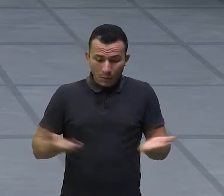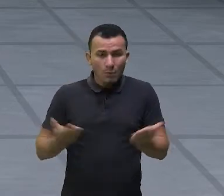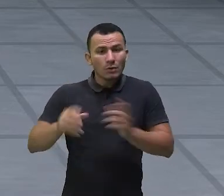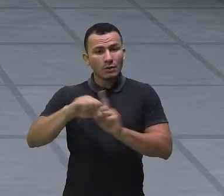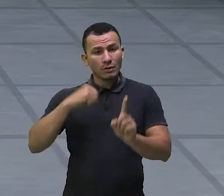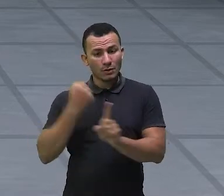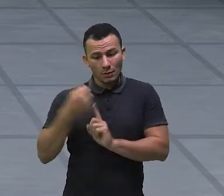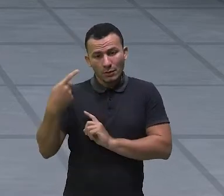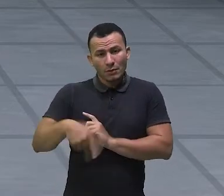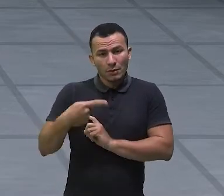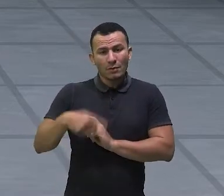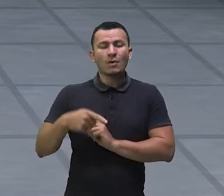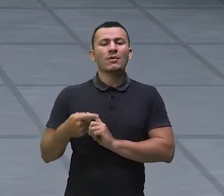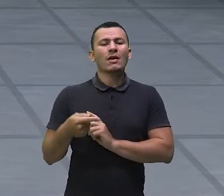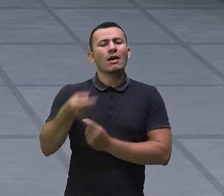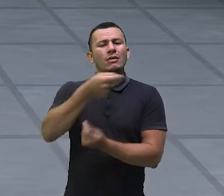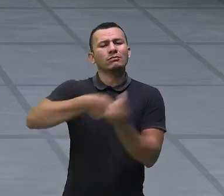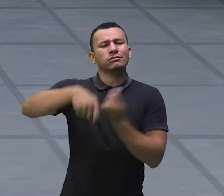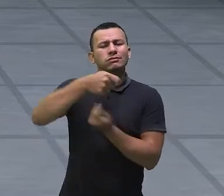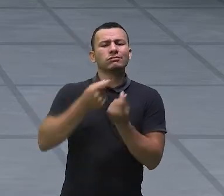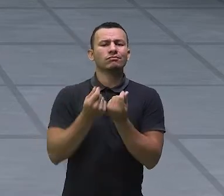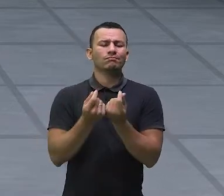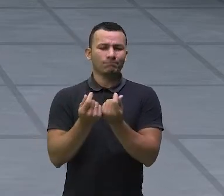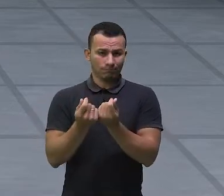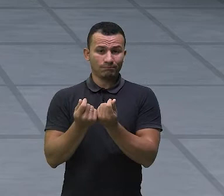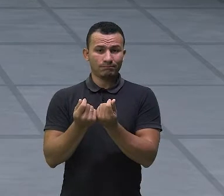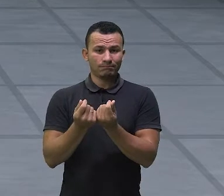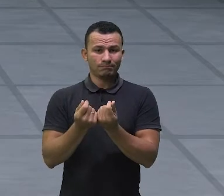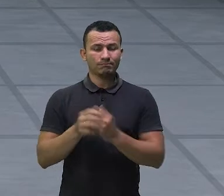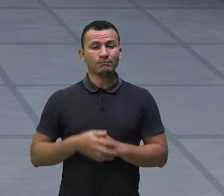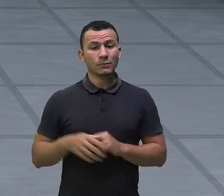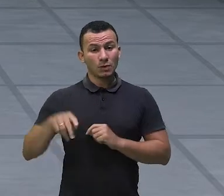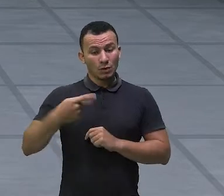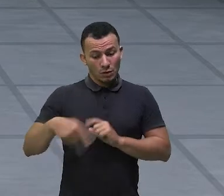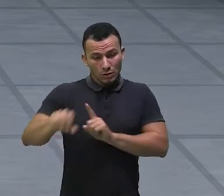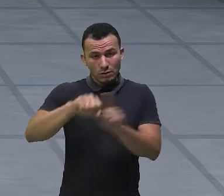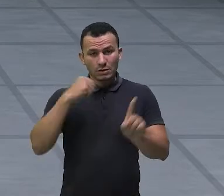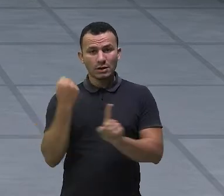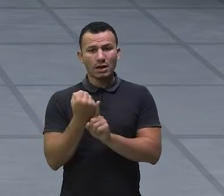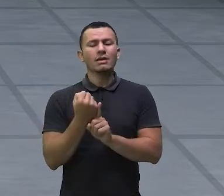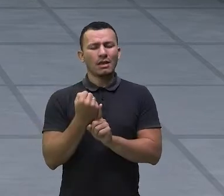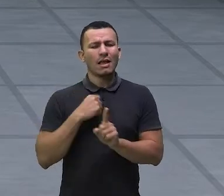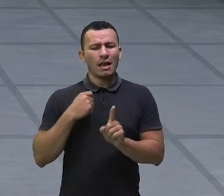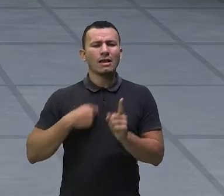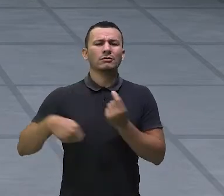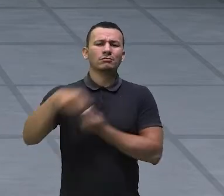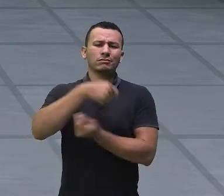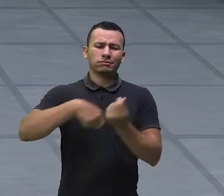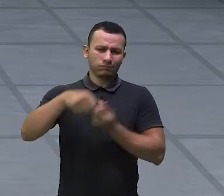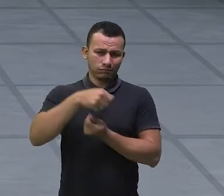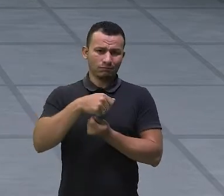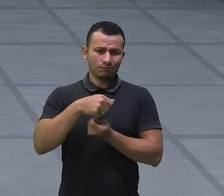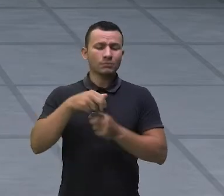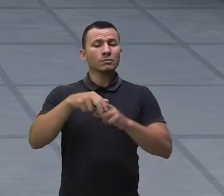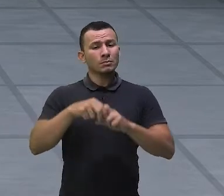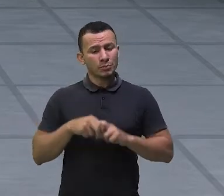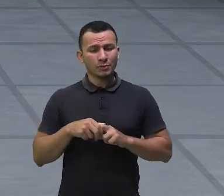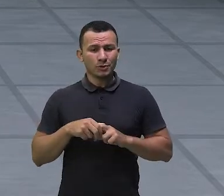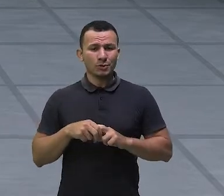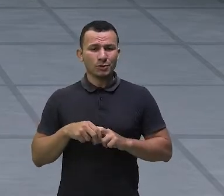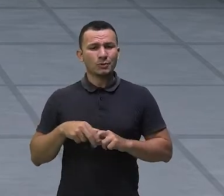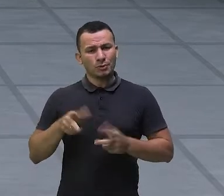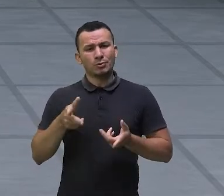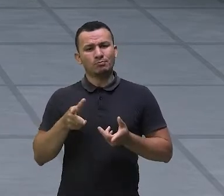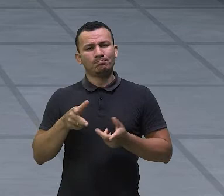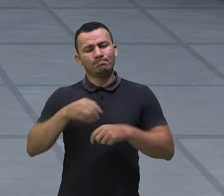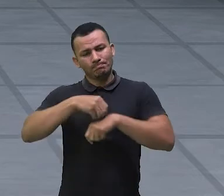sociedade, que é o capitalismo. A nossa sociedade é capitalista. Por isso que eu considero e indico muito